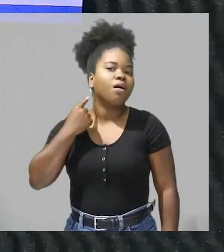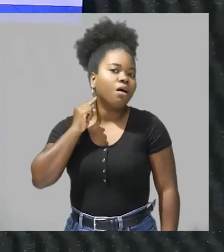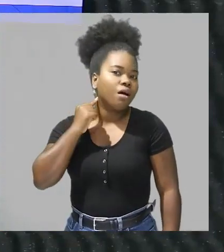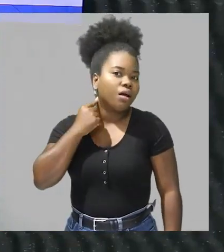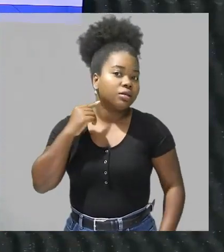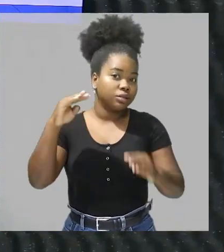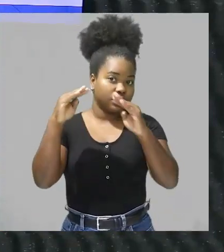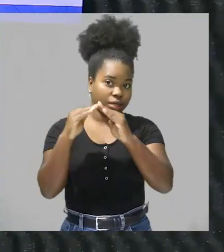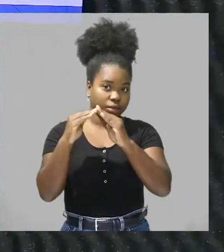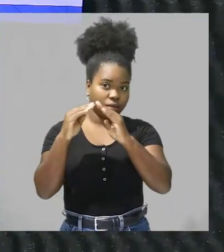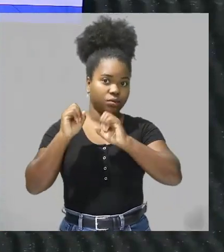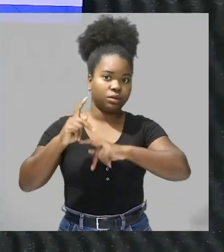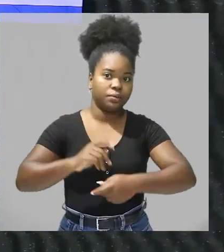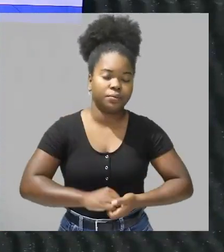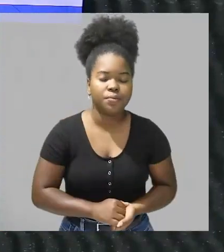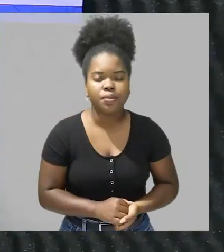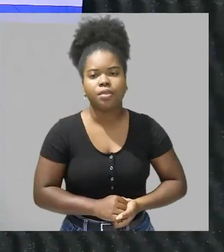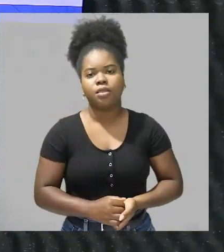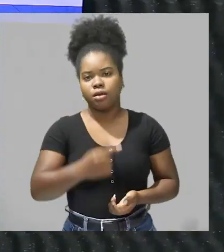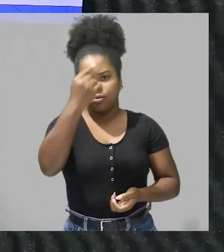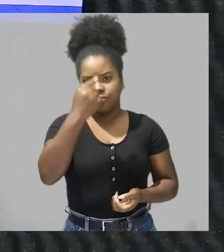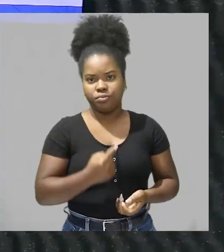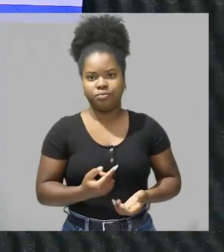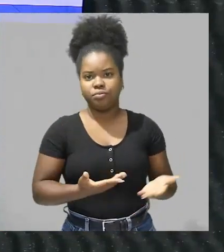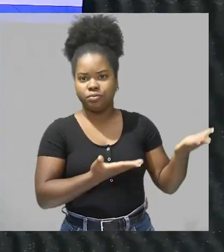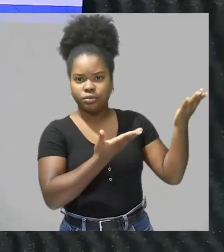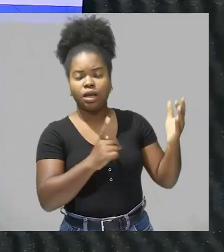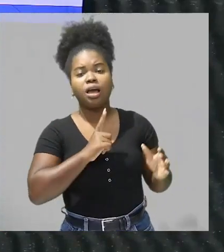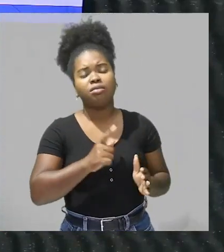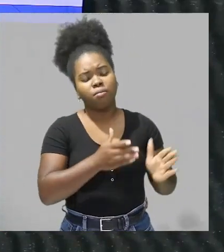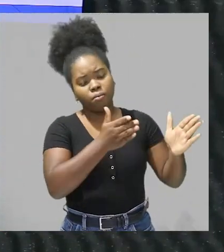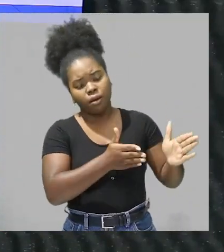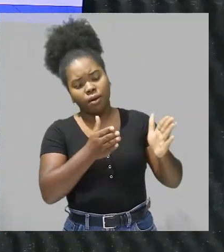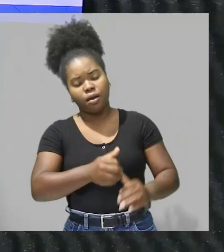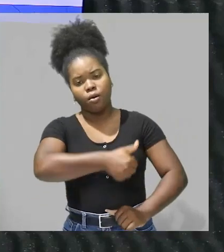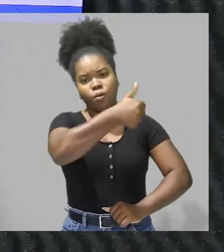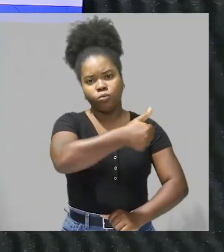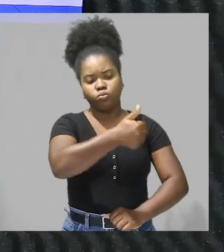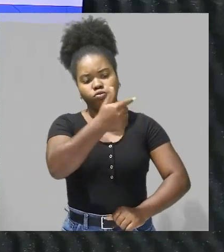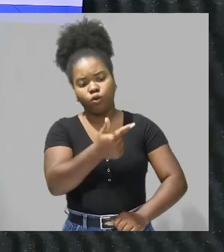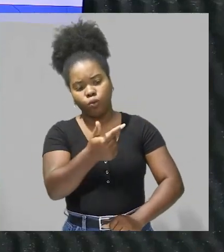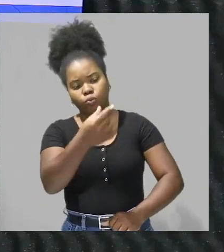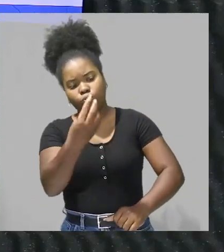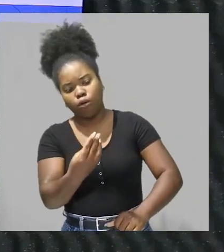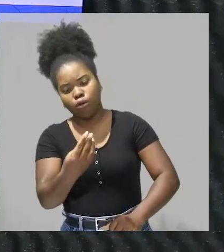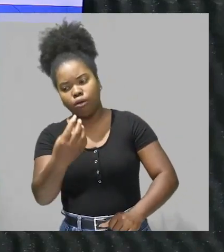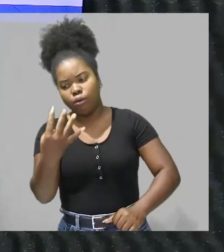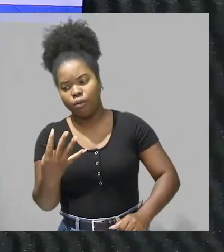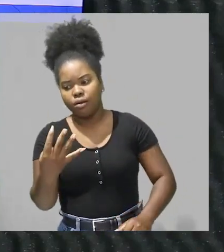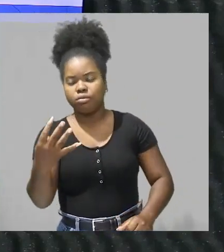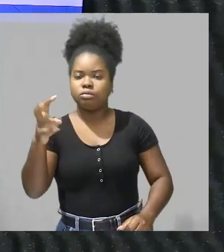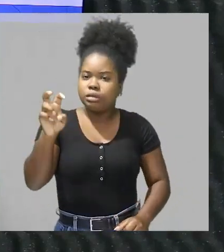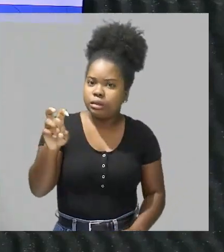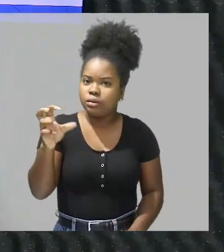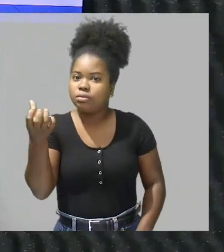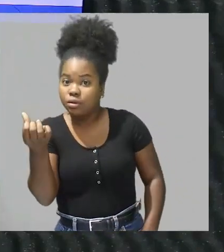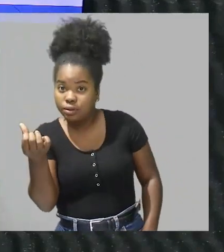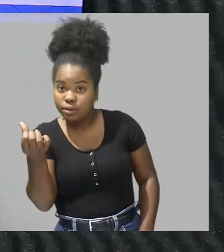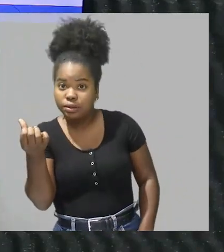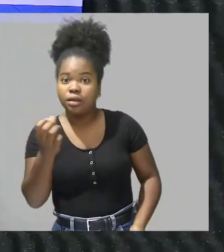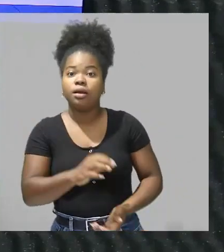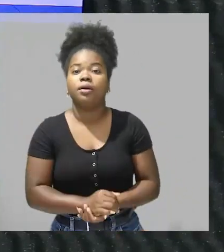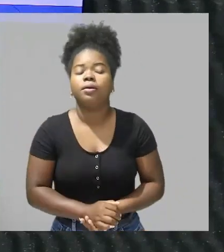então nós temos aqui olha só as etapas 1 2 3 4 5 6